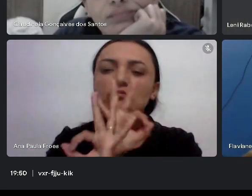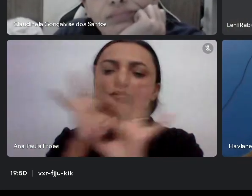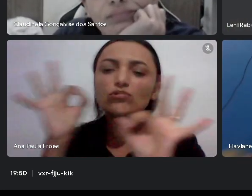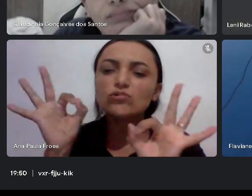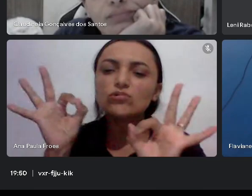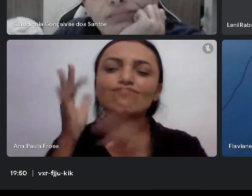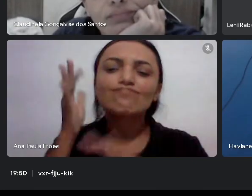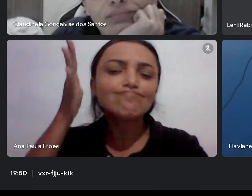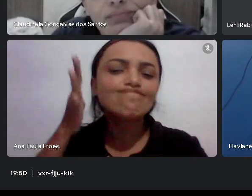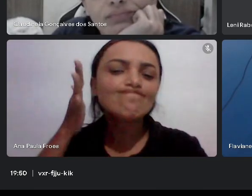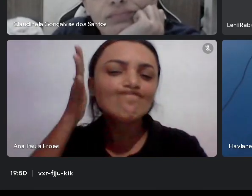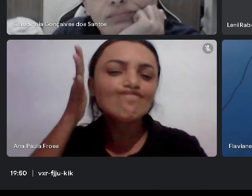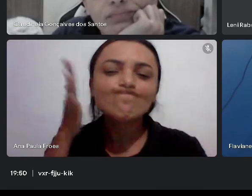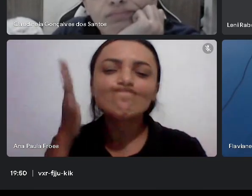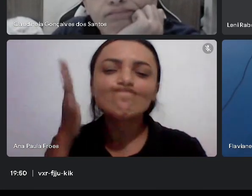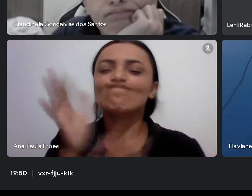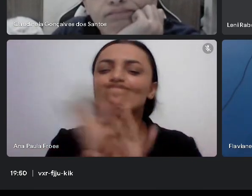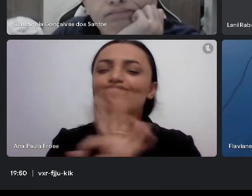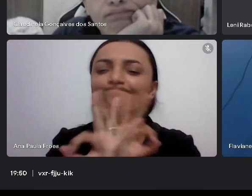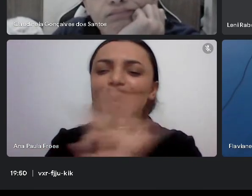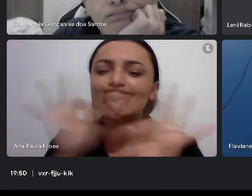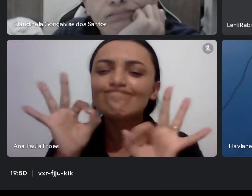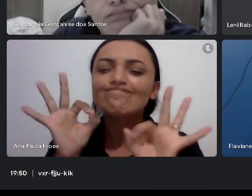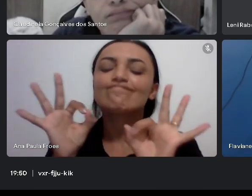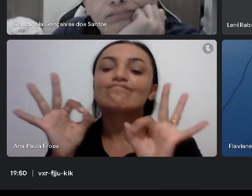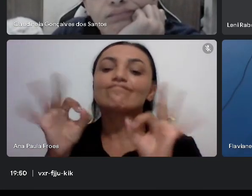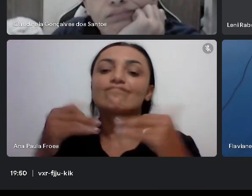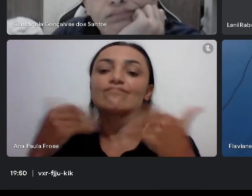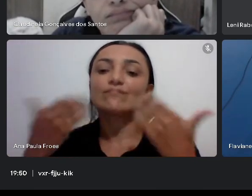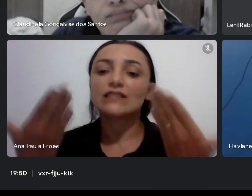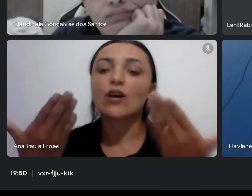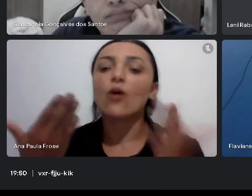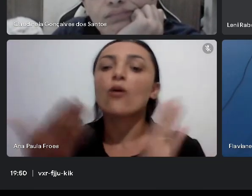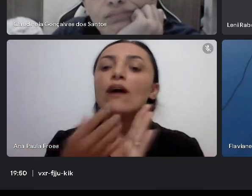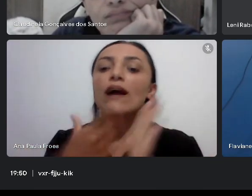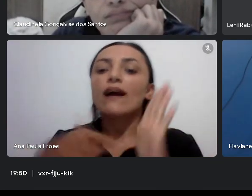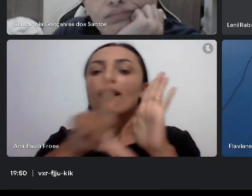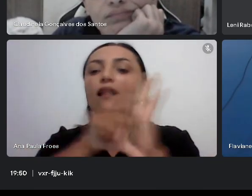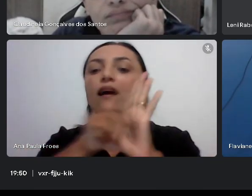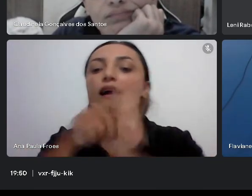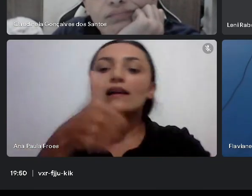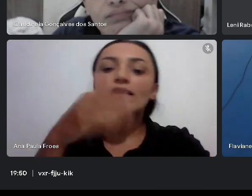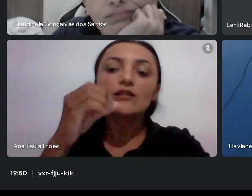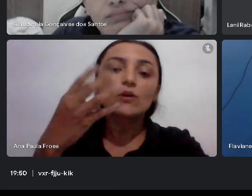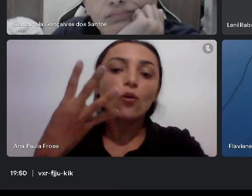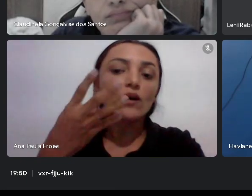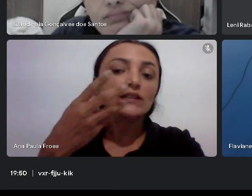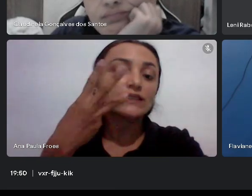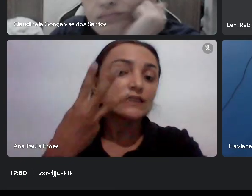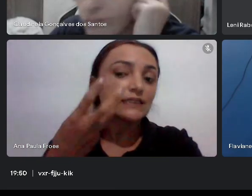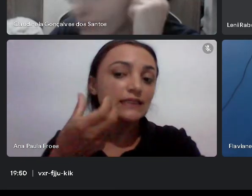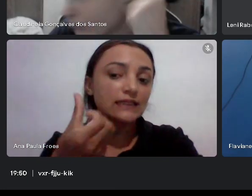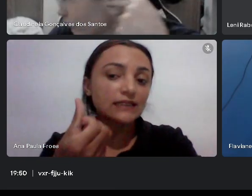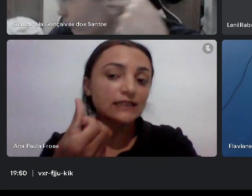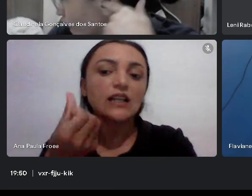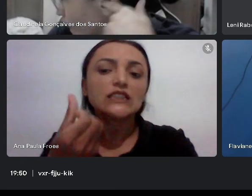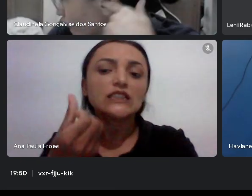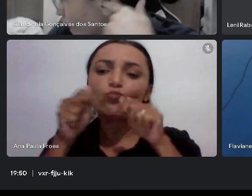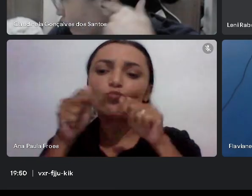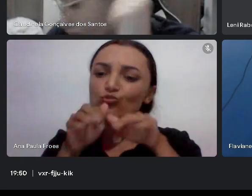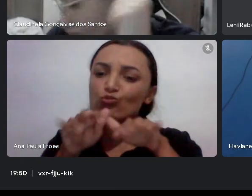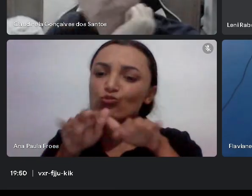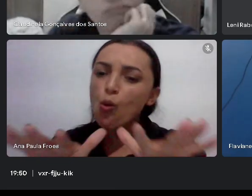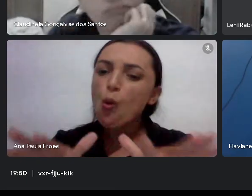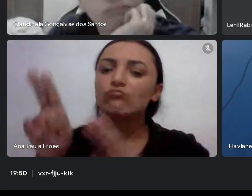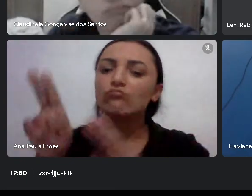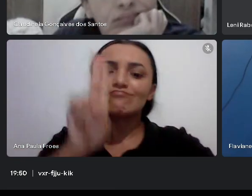Conforme a própria lei 10.436 diz, né? Uso e difusão.